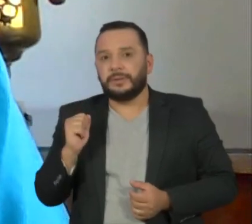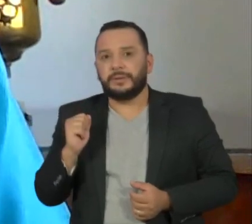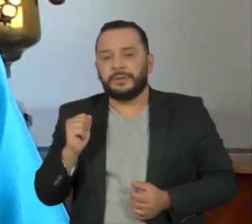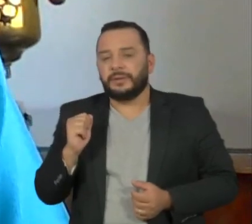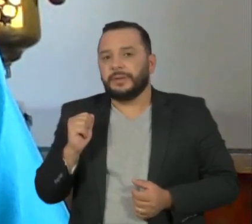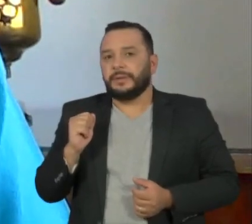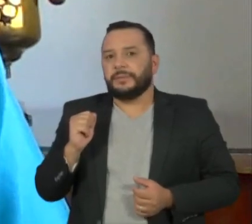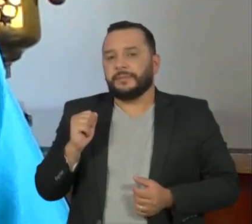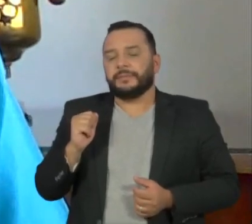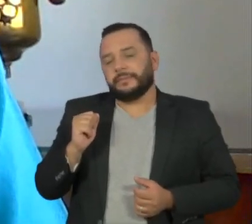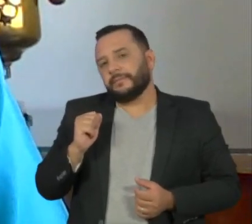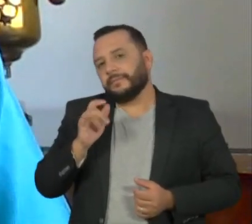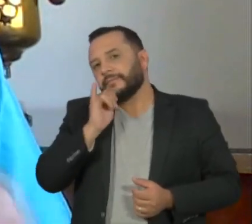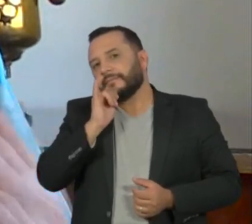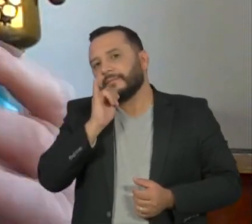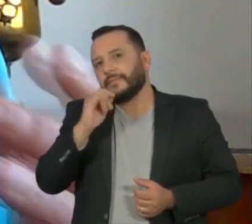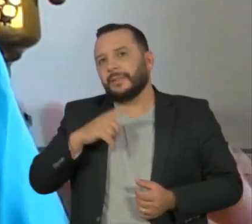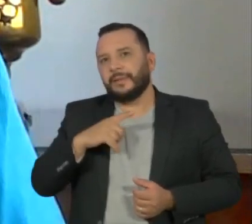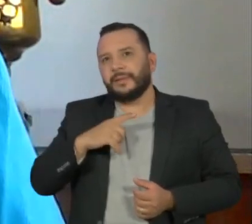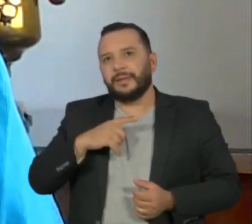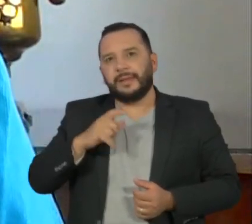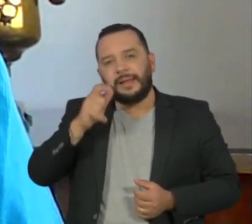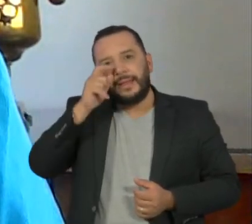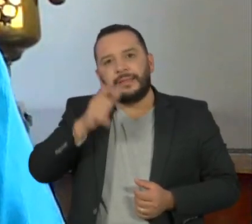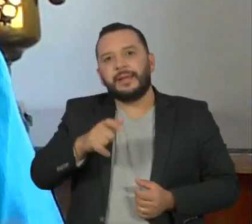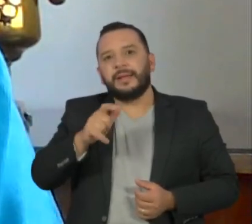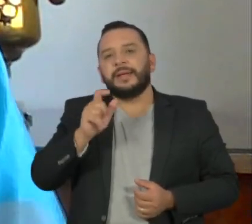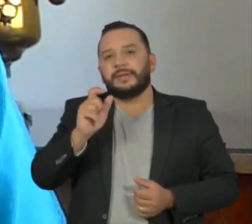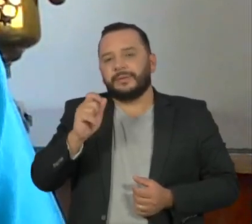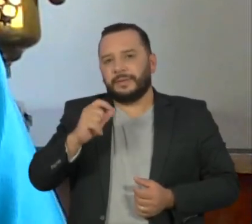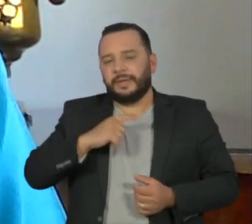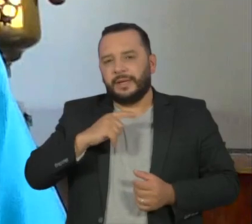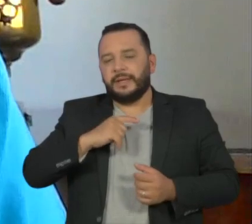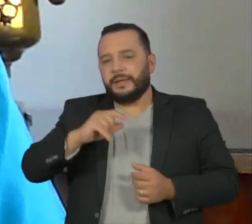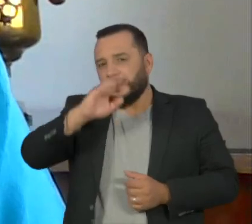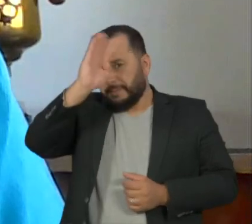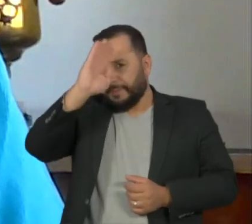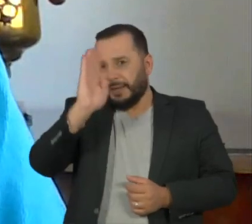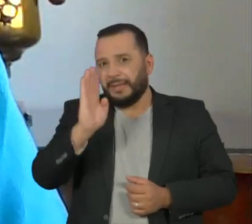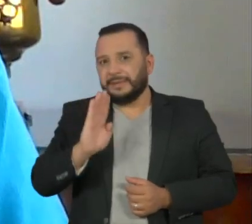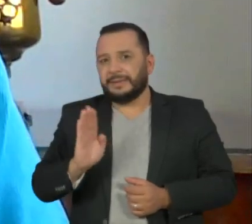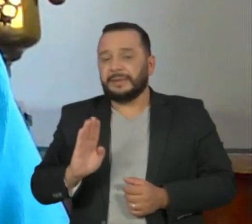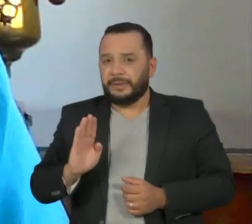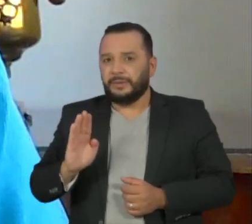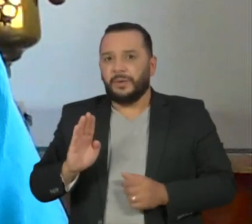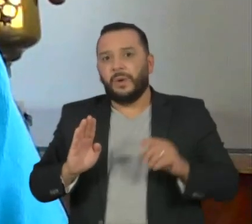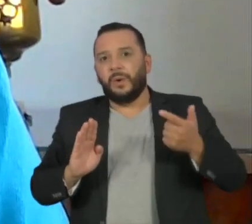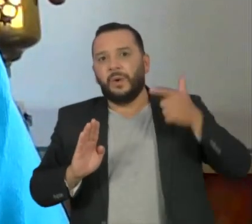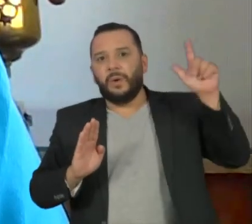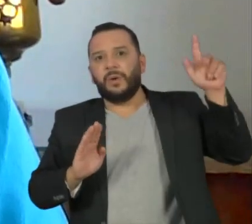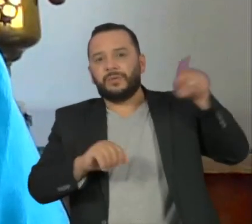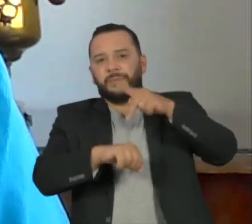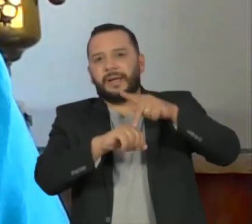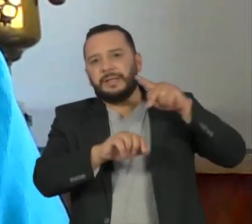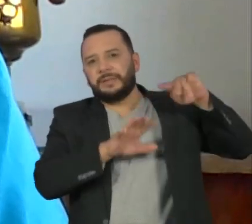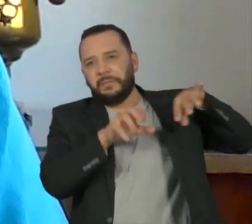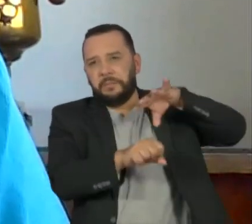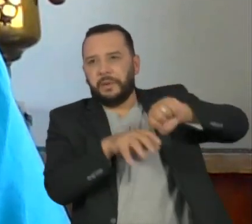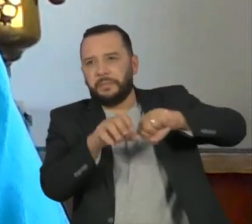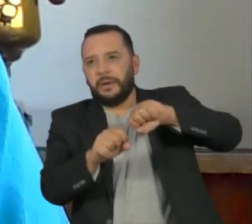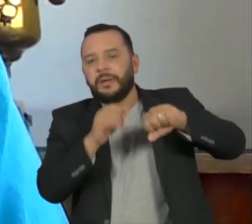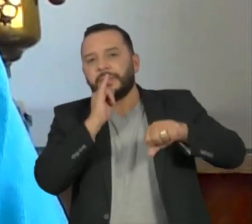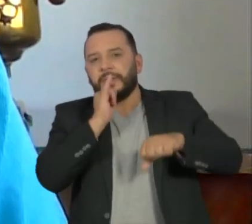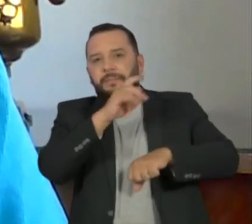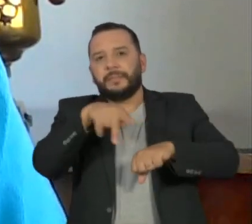interesse numa espécie de internacionalização do Brasil. Não tinham interesse que a Inglaterra tivesse uma influência maior do Brasil.